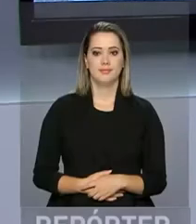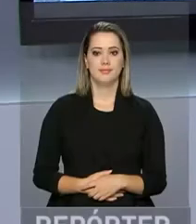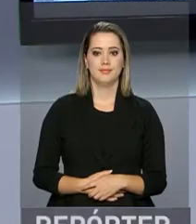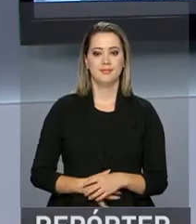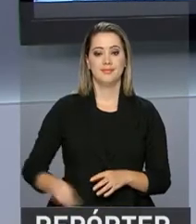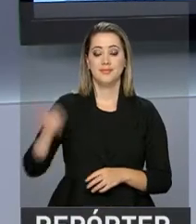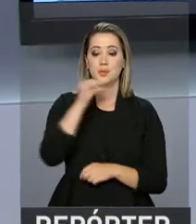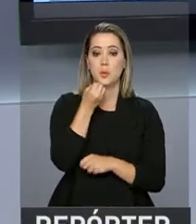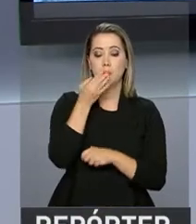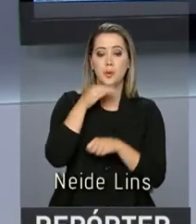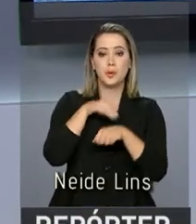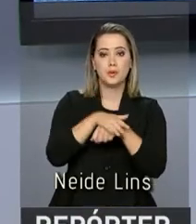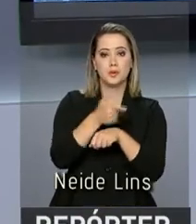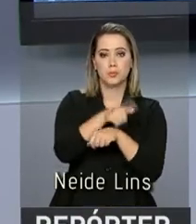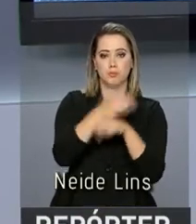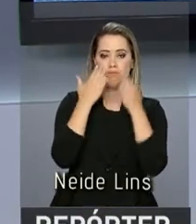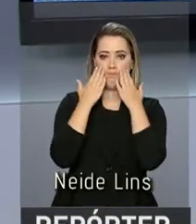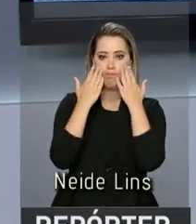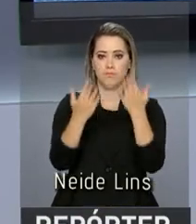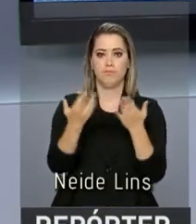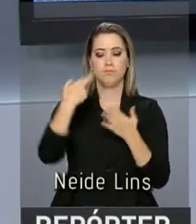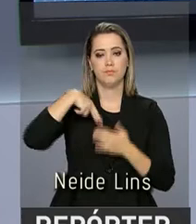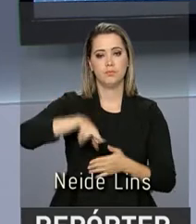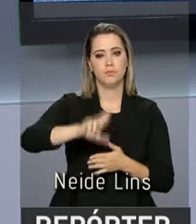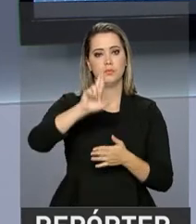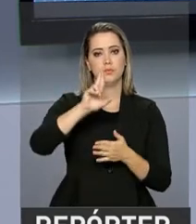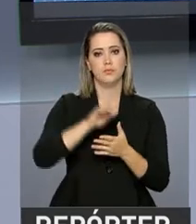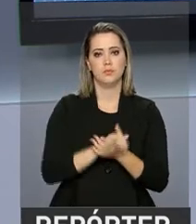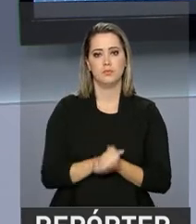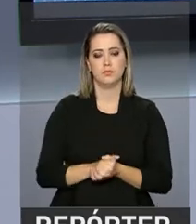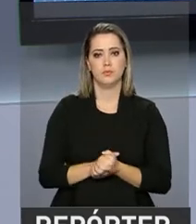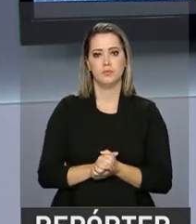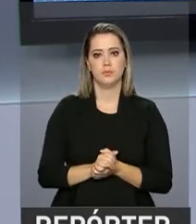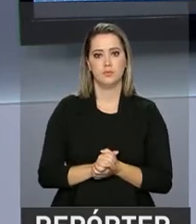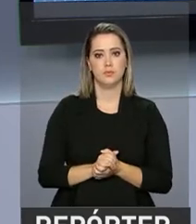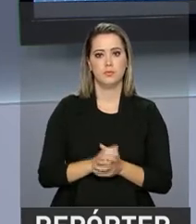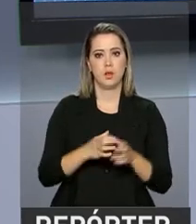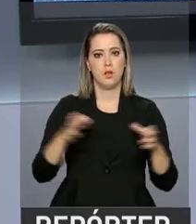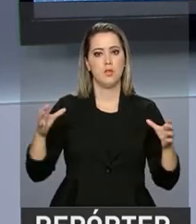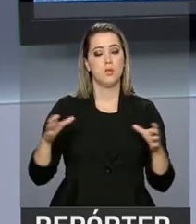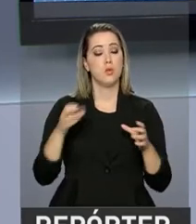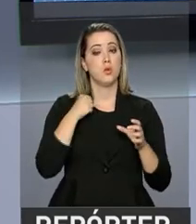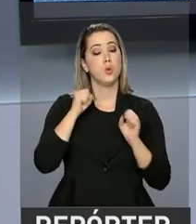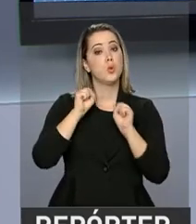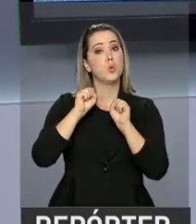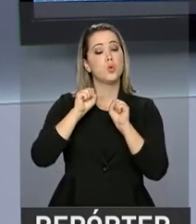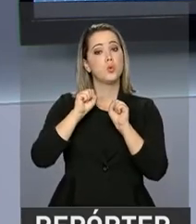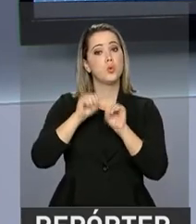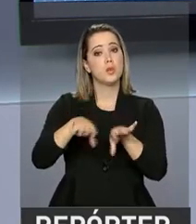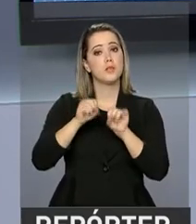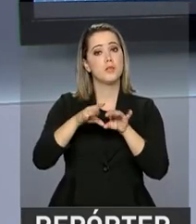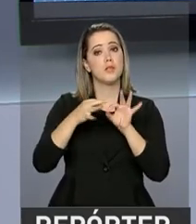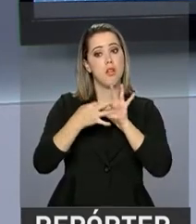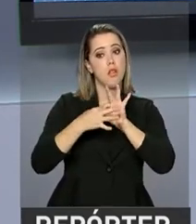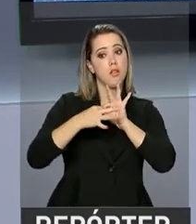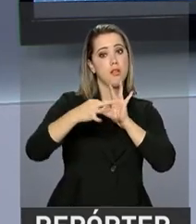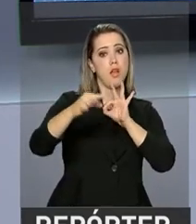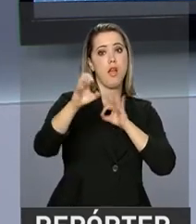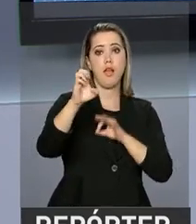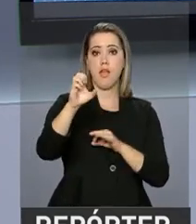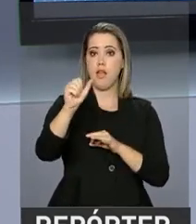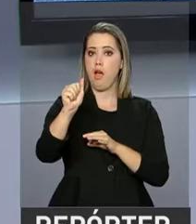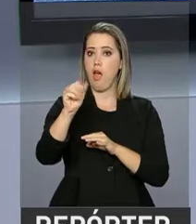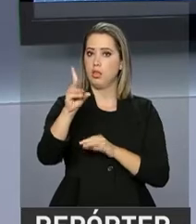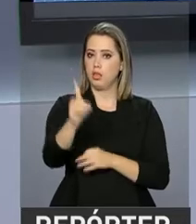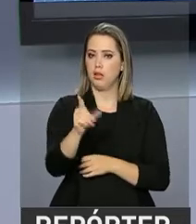Olá, boa noite. Começa agora mais uma edição do Repórter NBR. Ampliação do ensino à distância. Esse é o objetivo